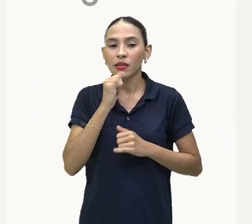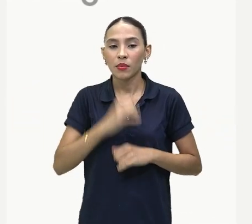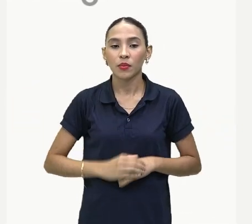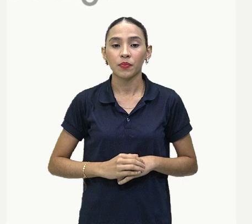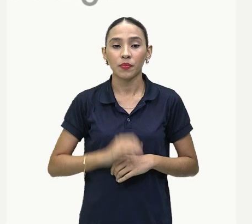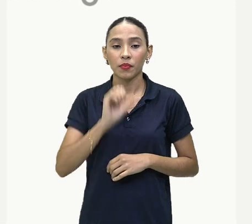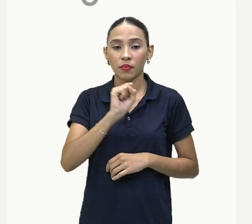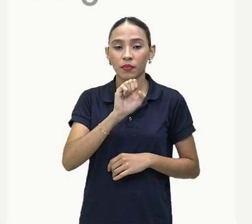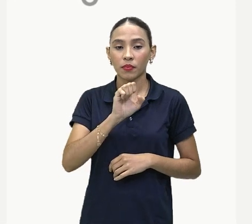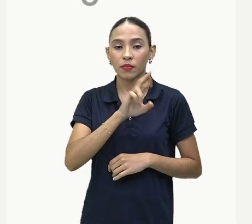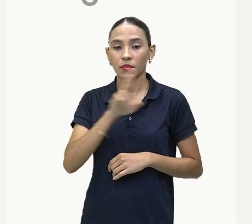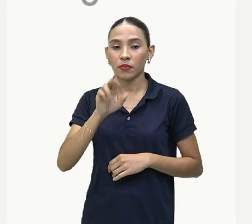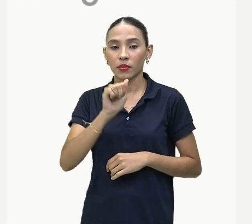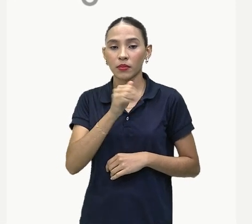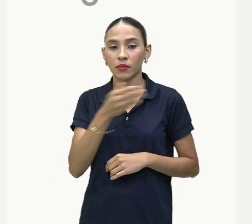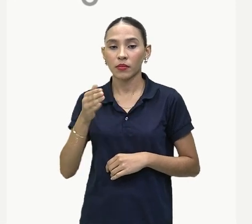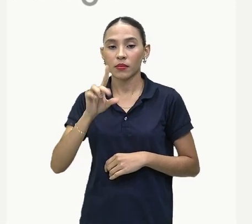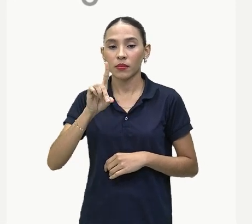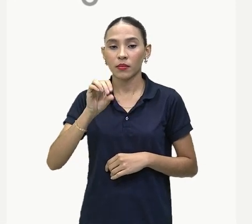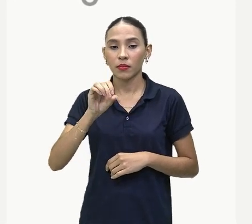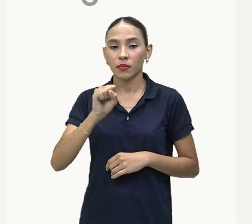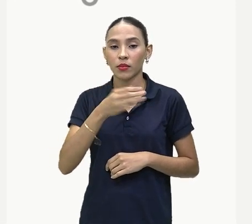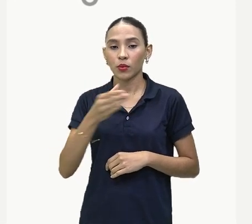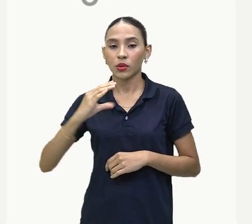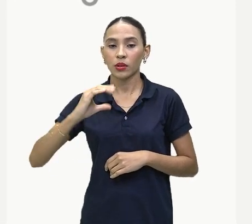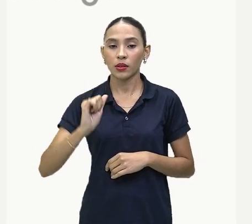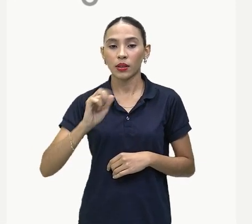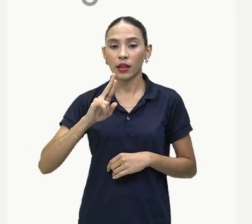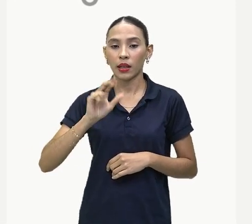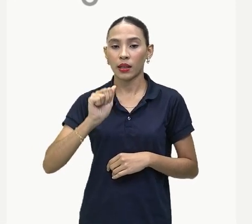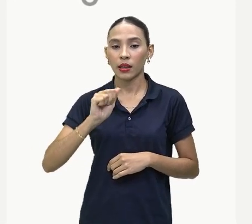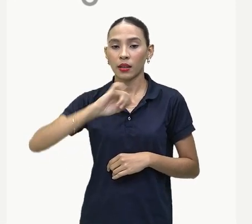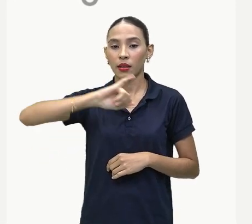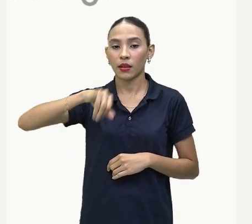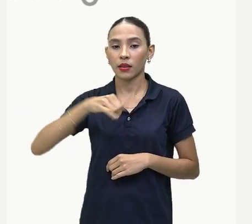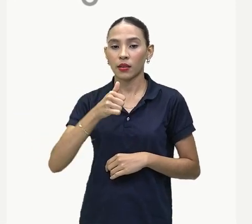Serra de Carajás, lá no Pará. Então,